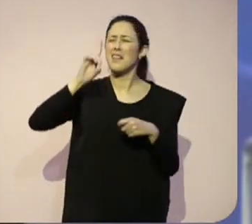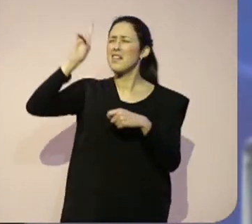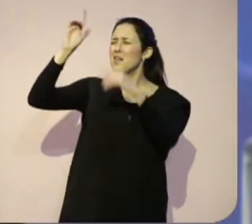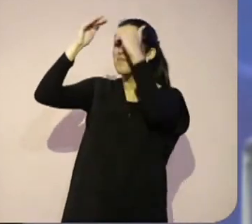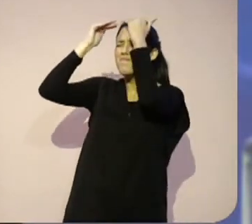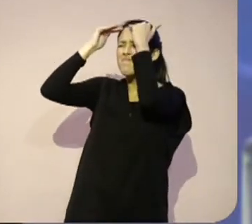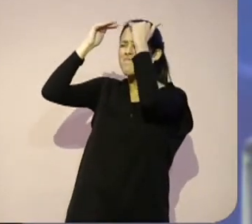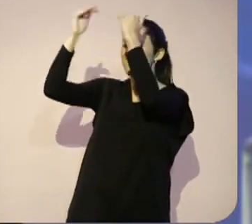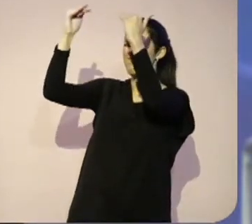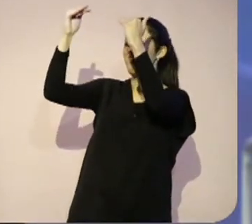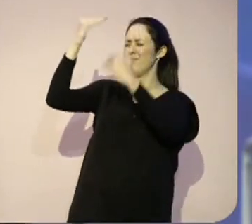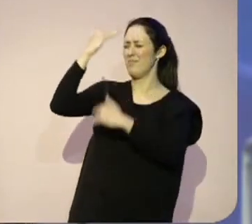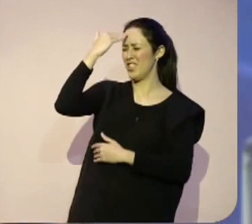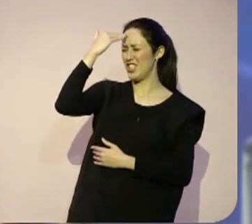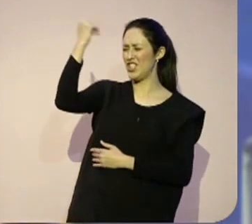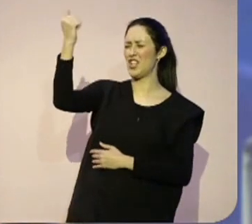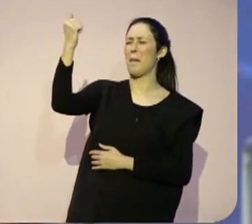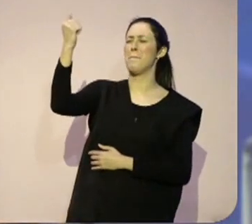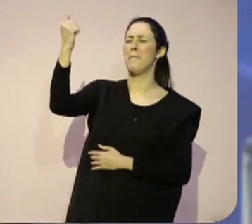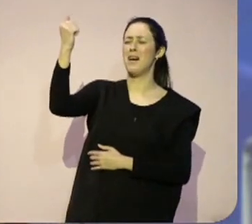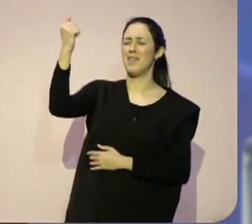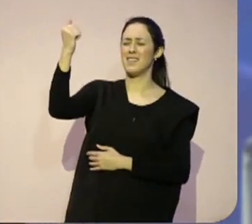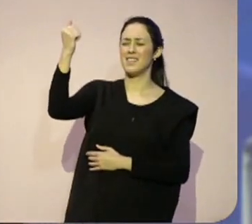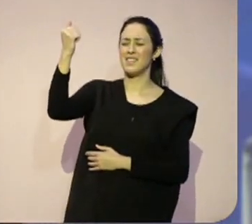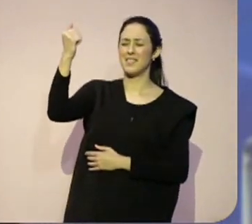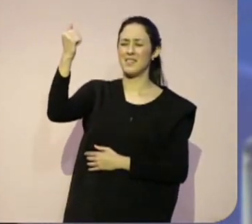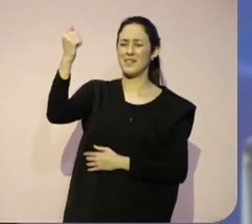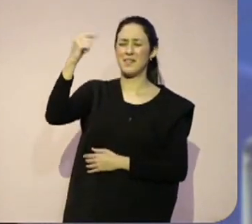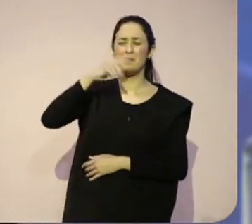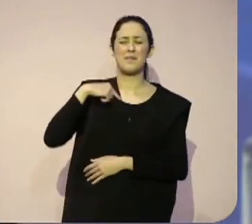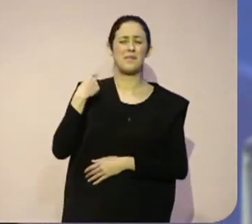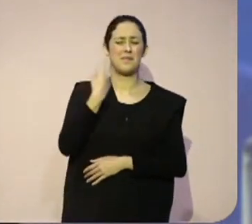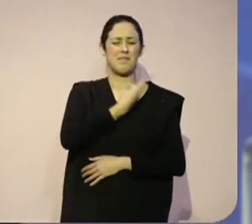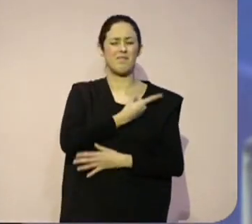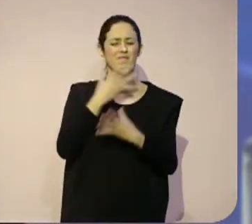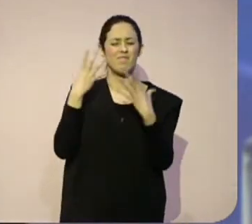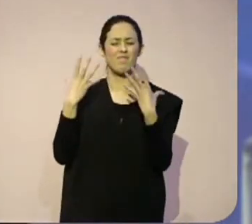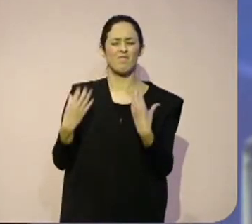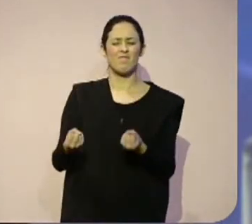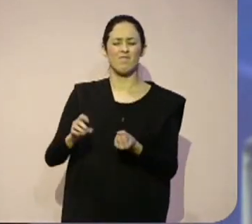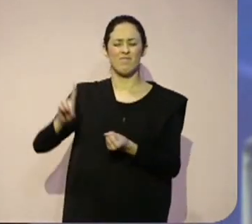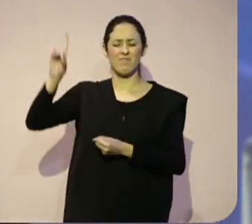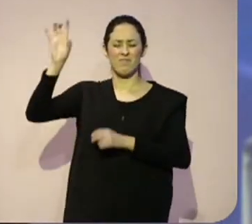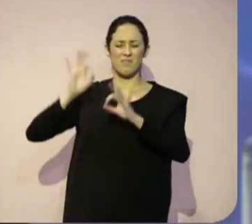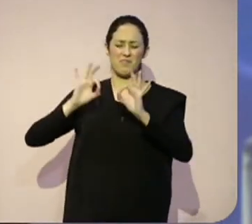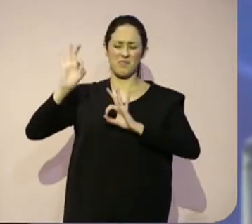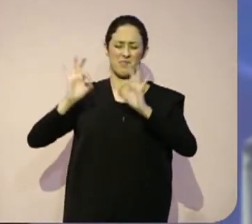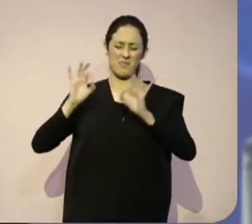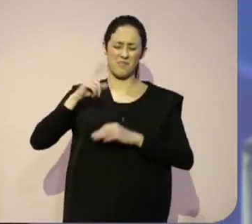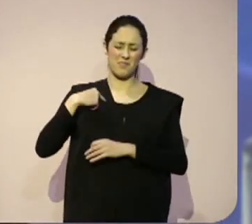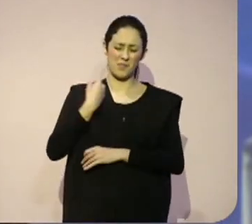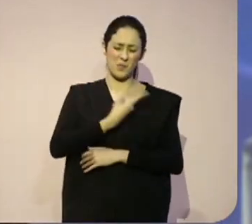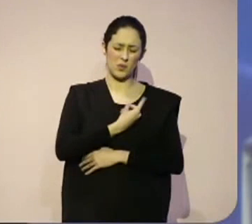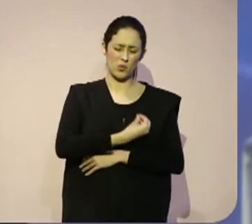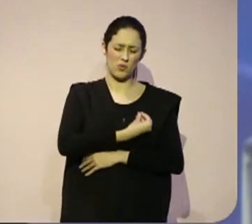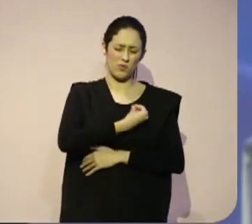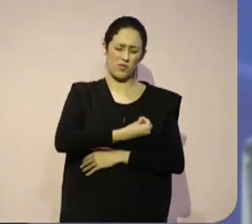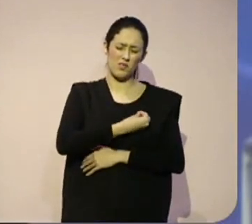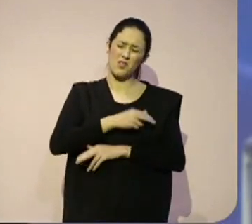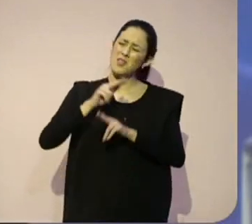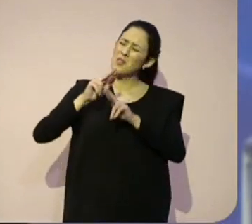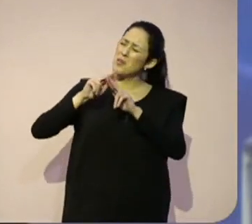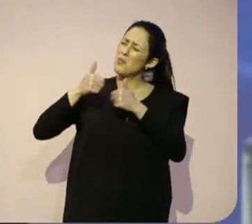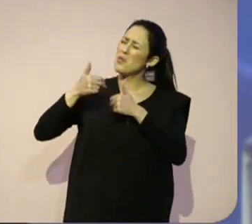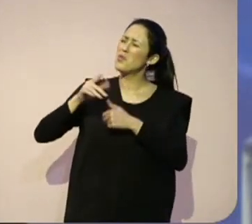chamado e se encaixar naquilo que o Senhor tem planejado para as nossas vidas. Por isso, Deus,